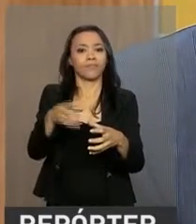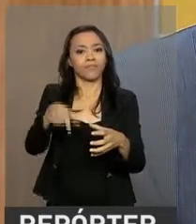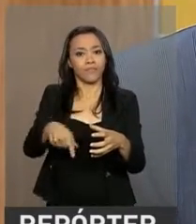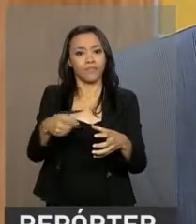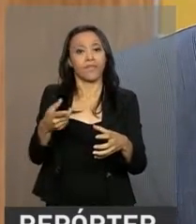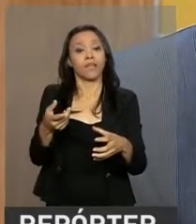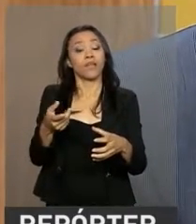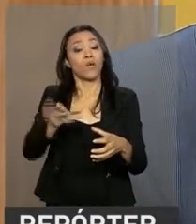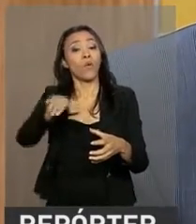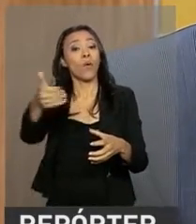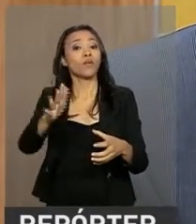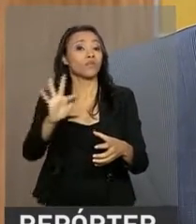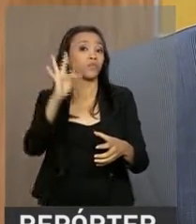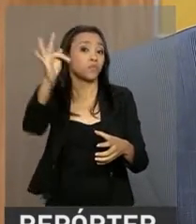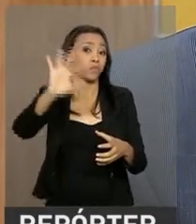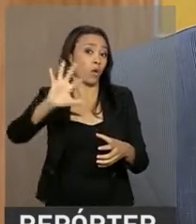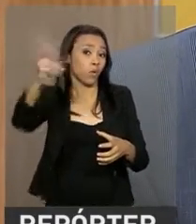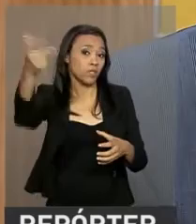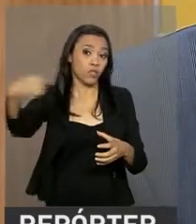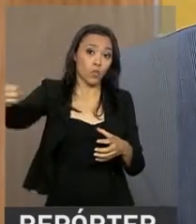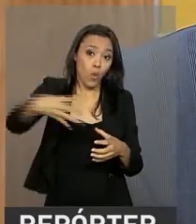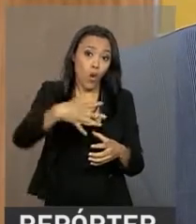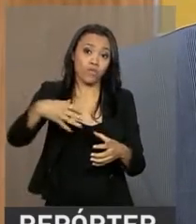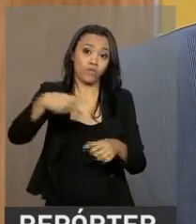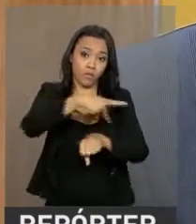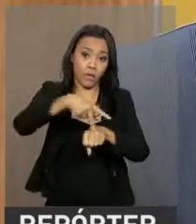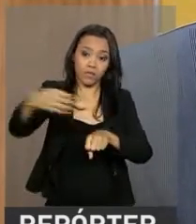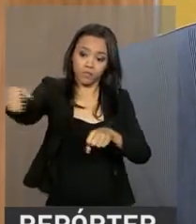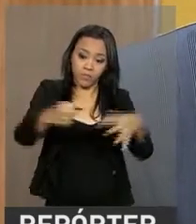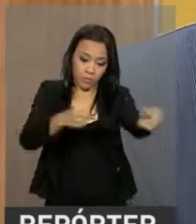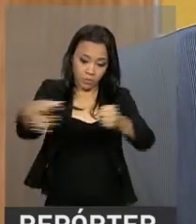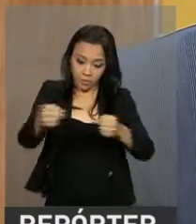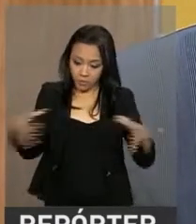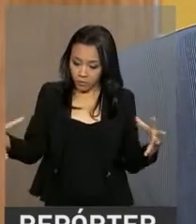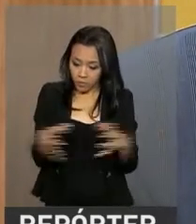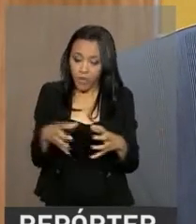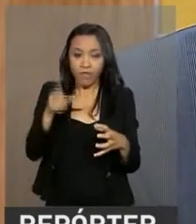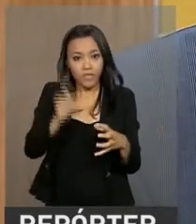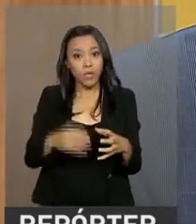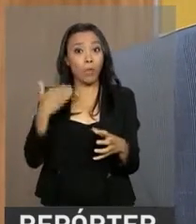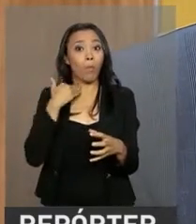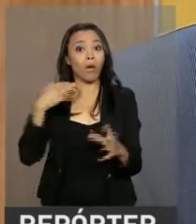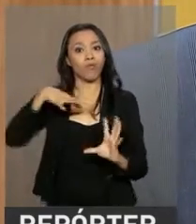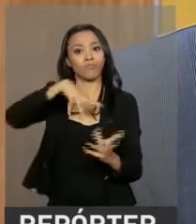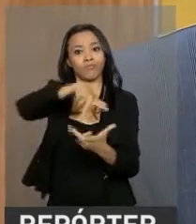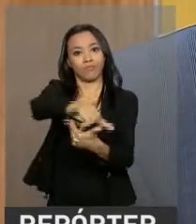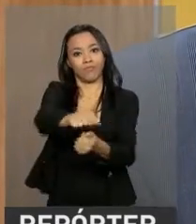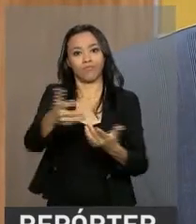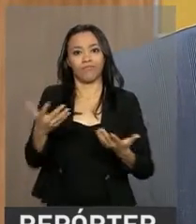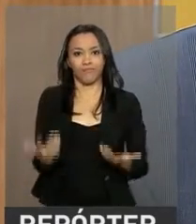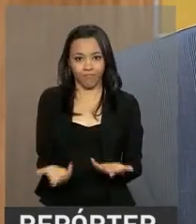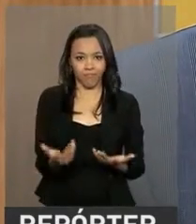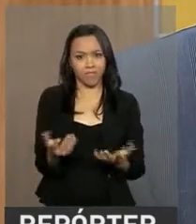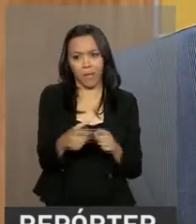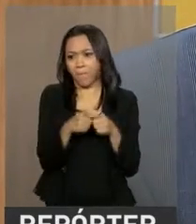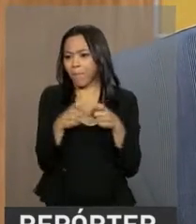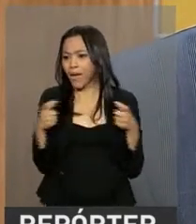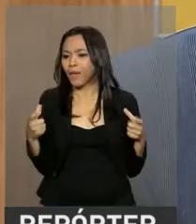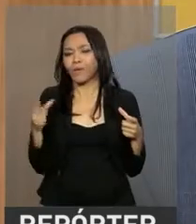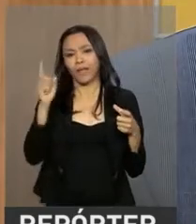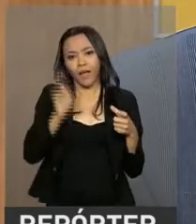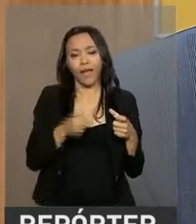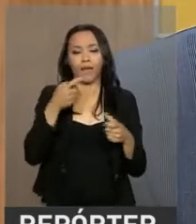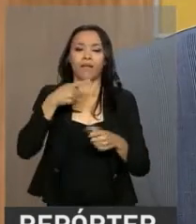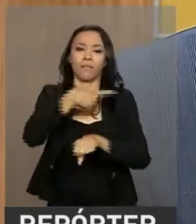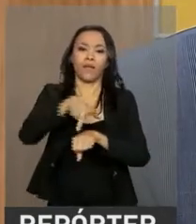acontecer quando novos membros a será um banco global é onde a maioria dos países emergentes